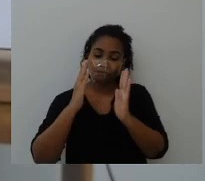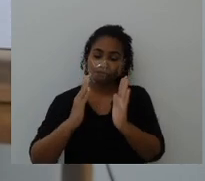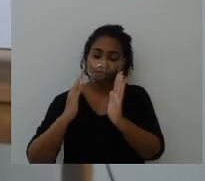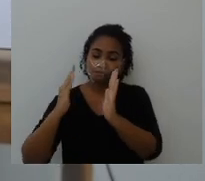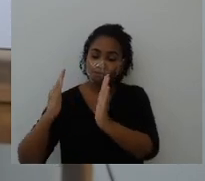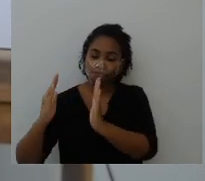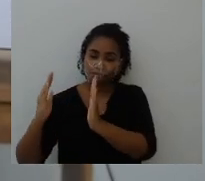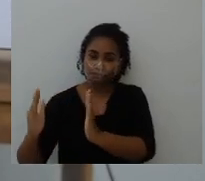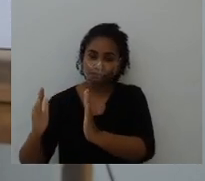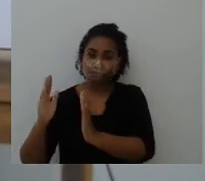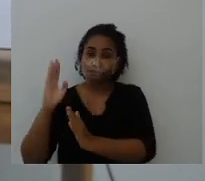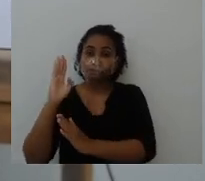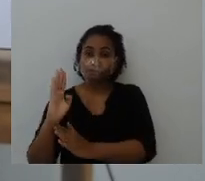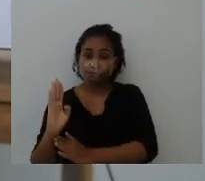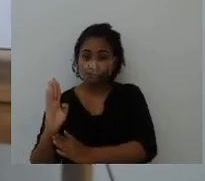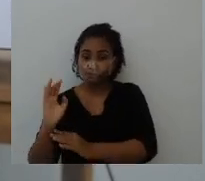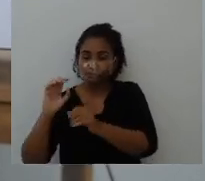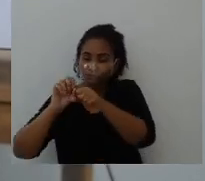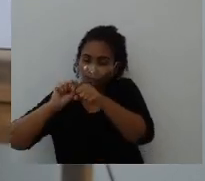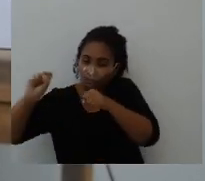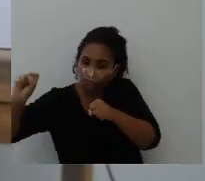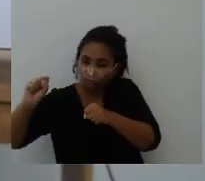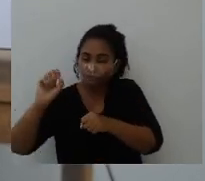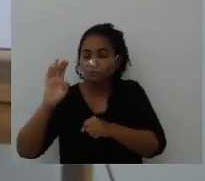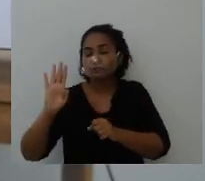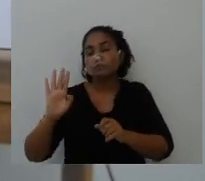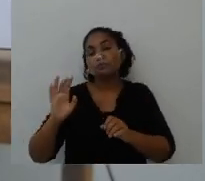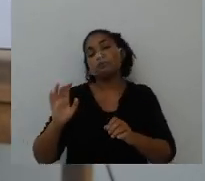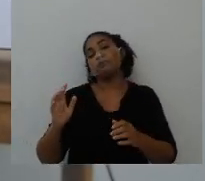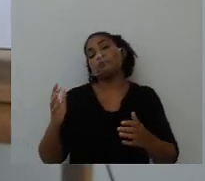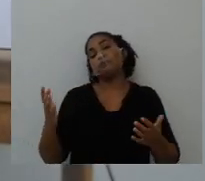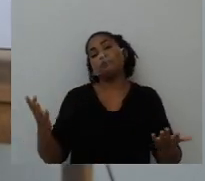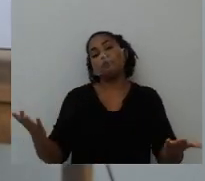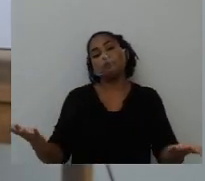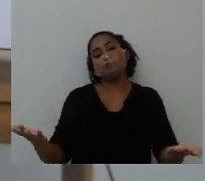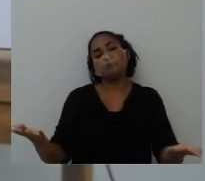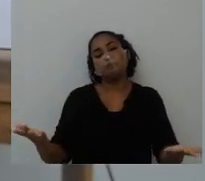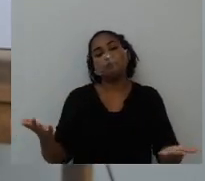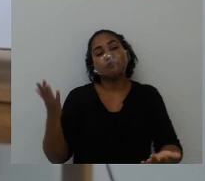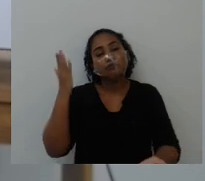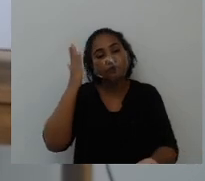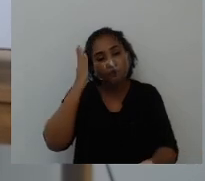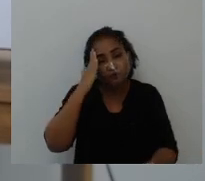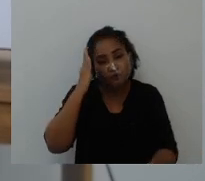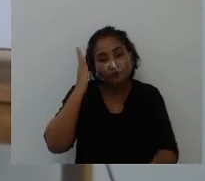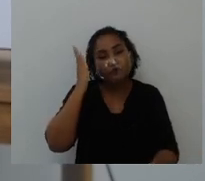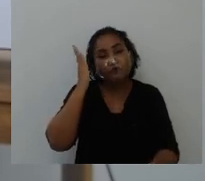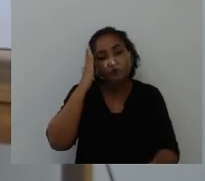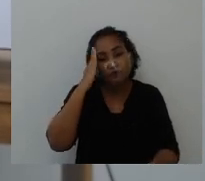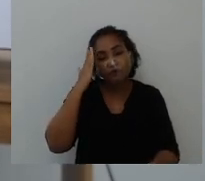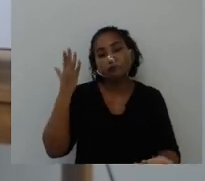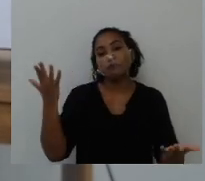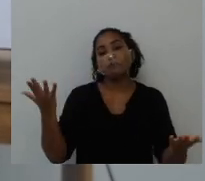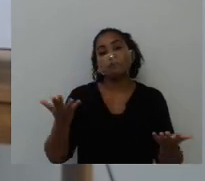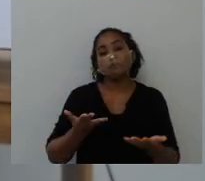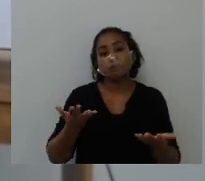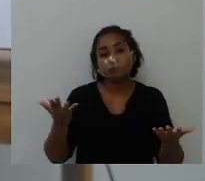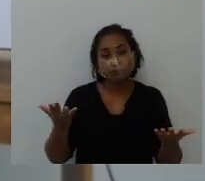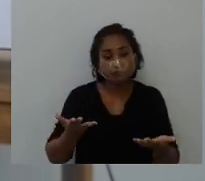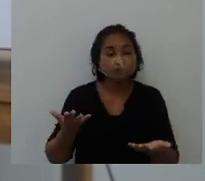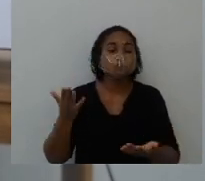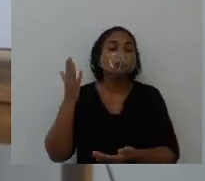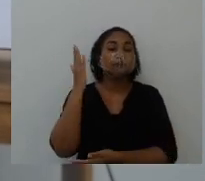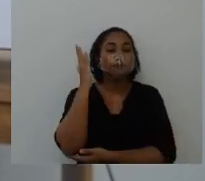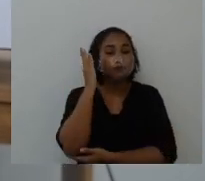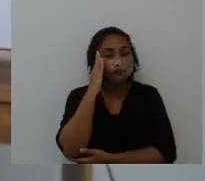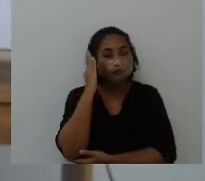do fio B. Aí você diz, ah, Paulinho, agora eu estou entendendo, ó. Ah,